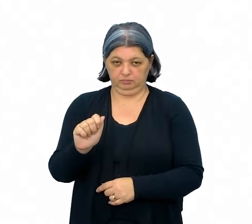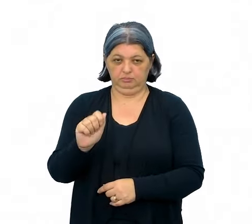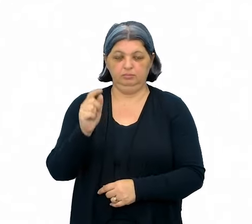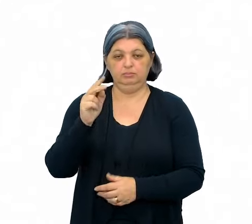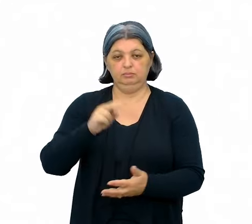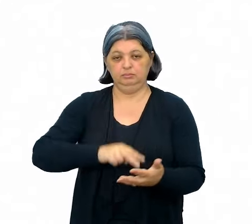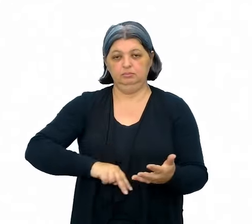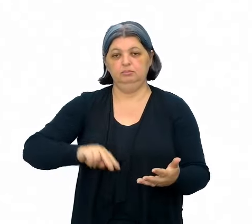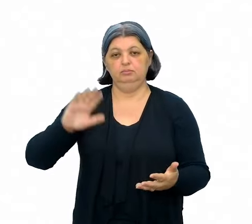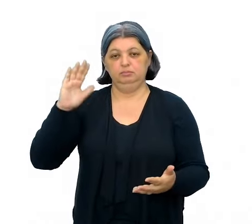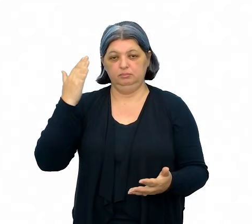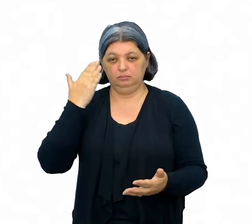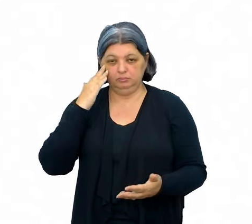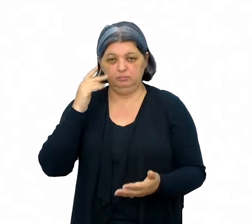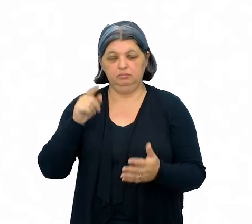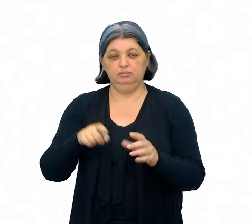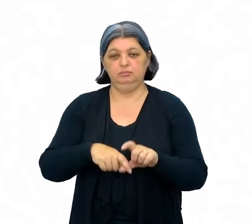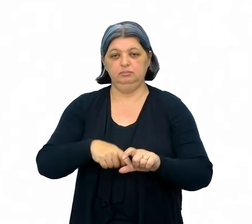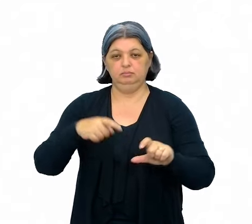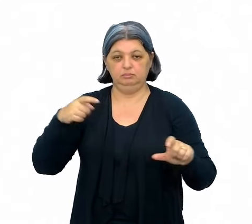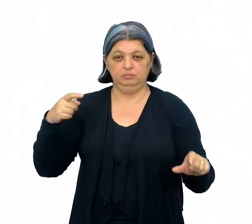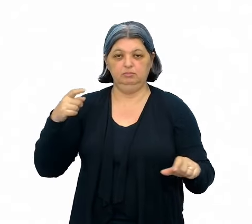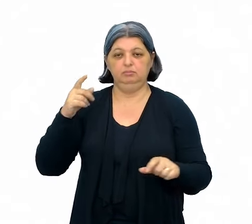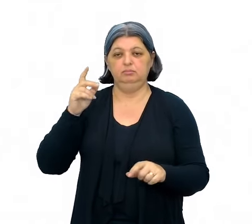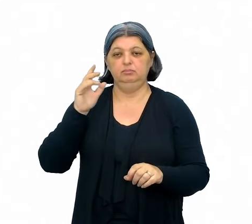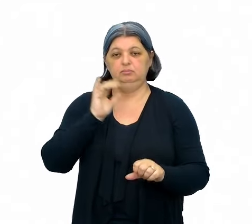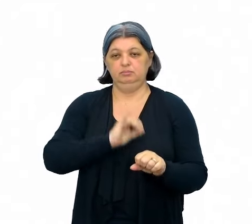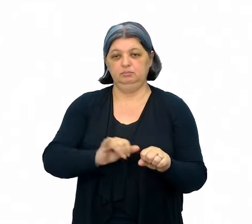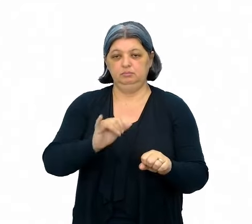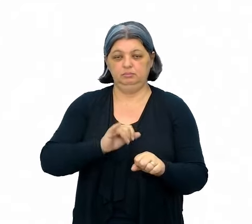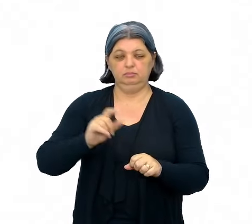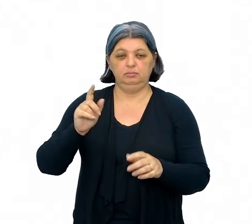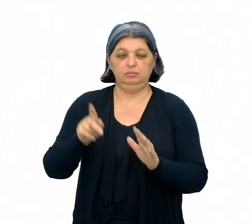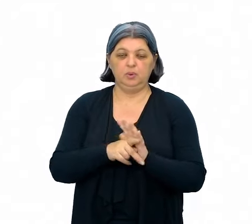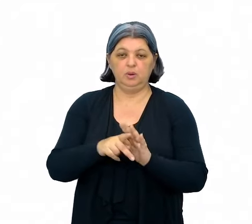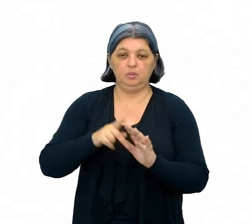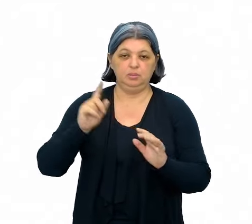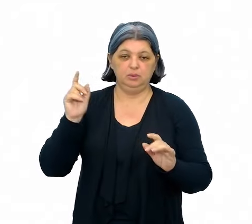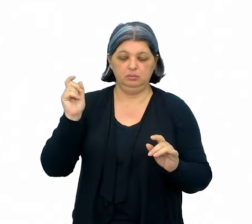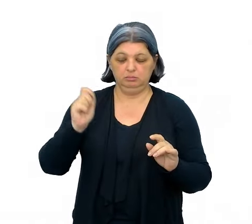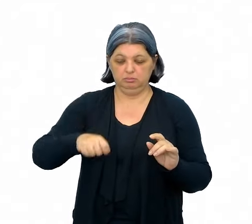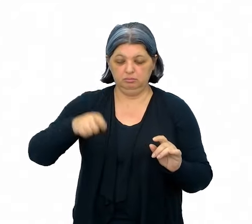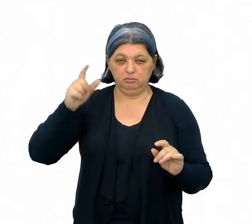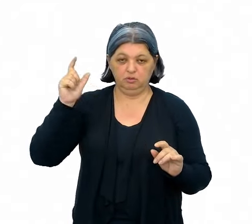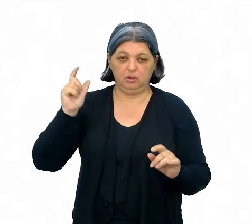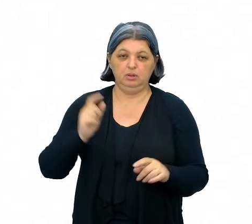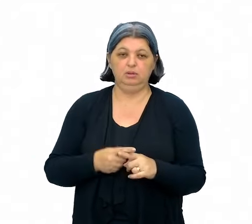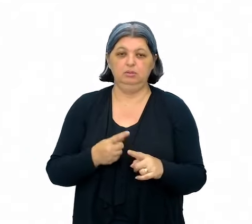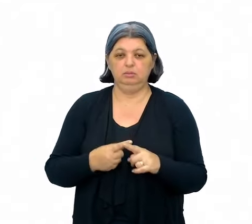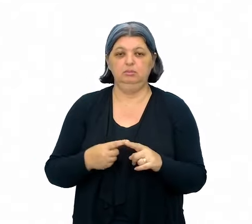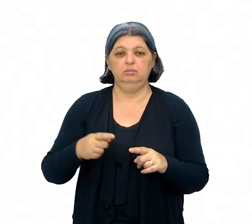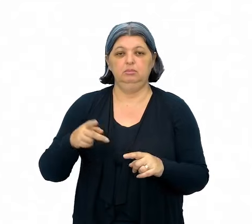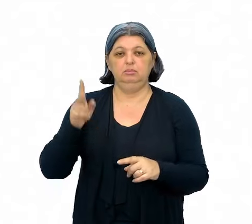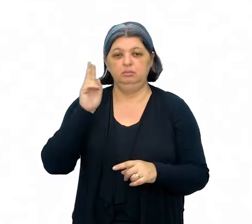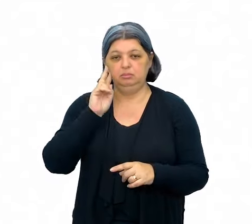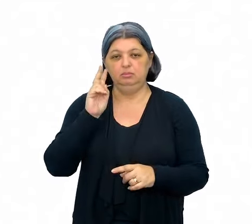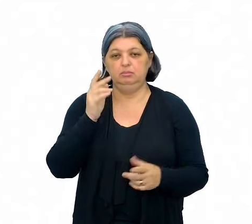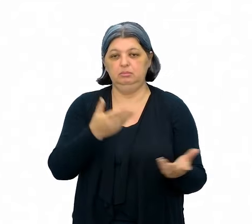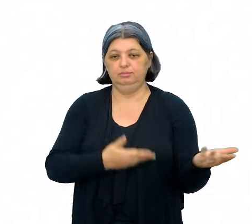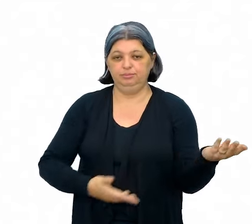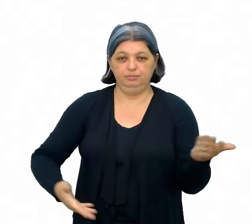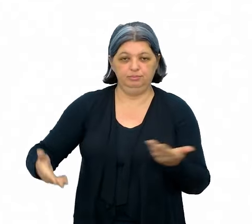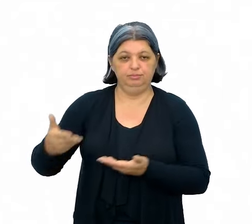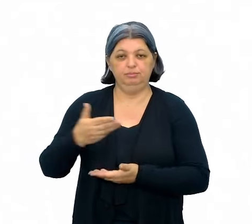e compreender com certa autonomia, contos de fadas maravilhosos, populares, fábulas, crônicas,